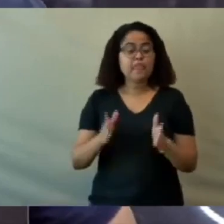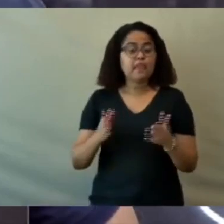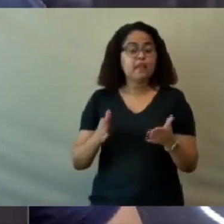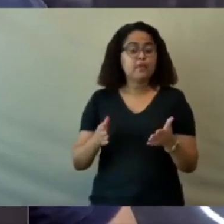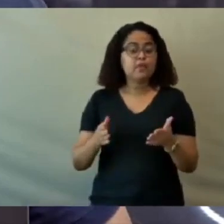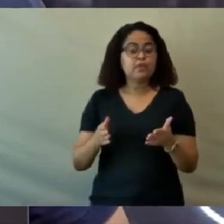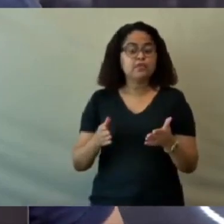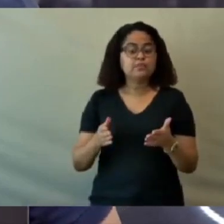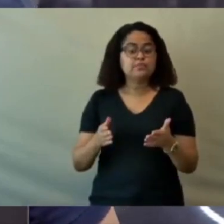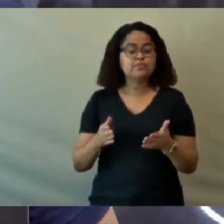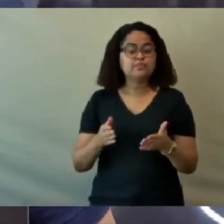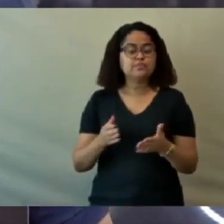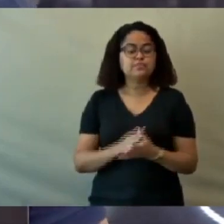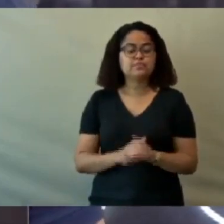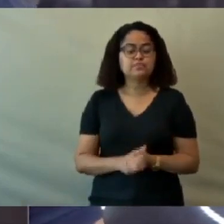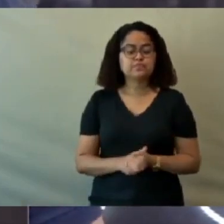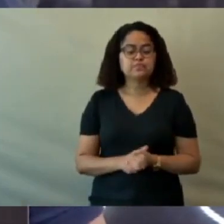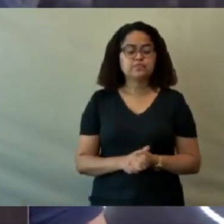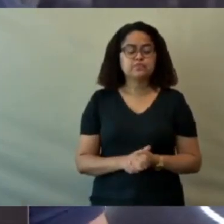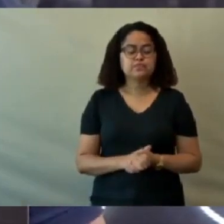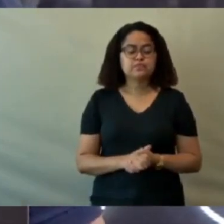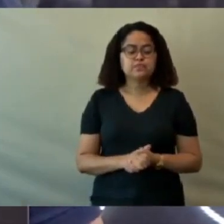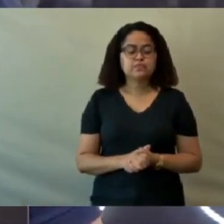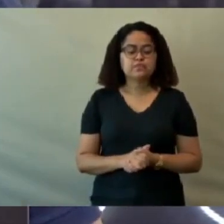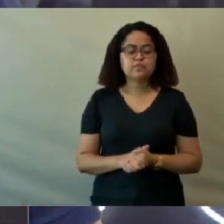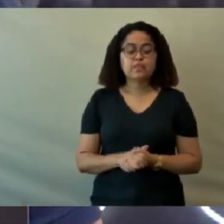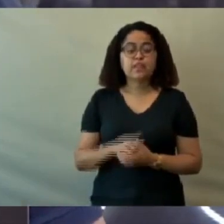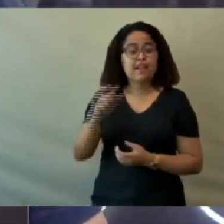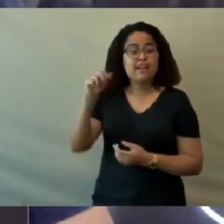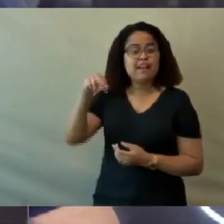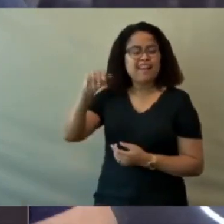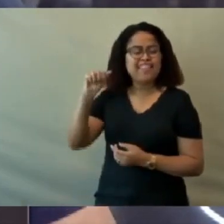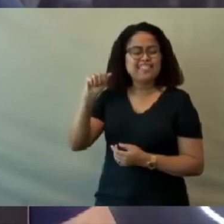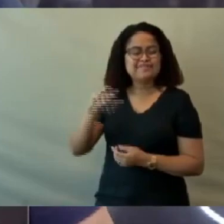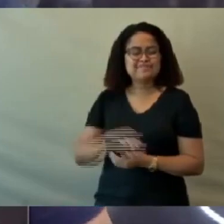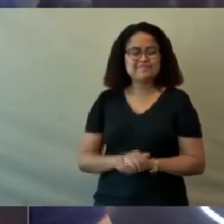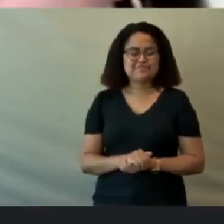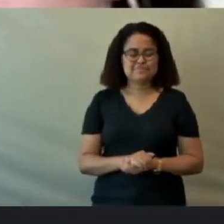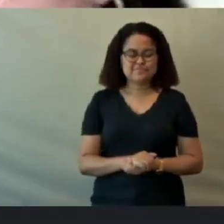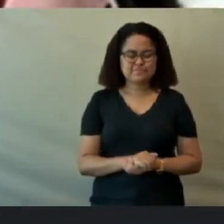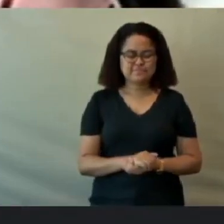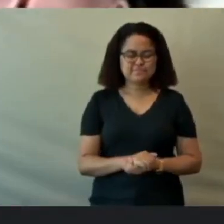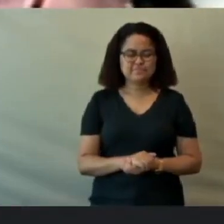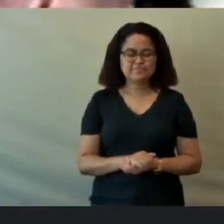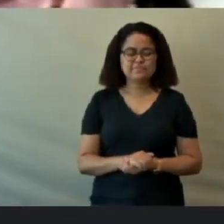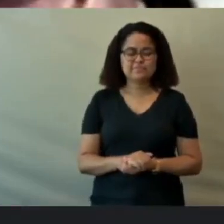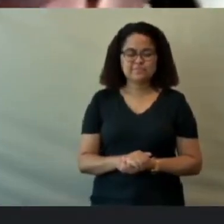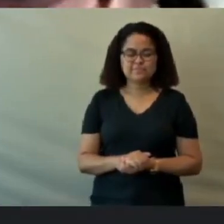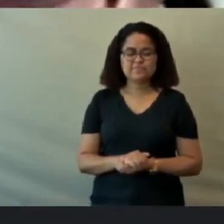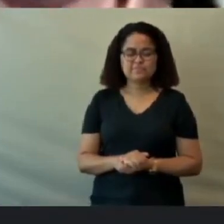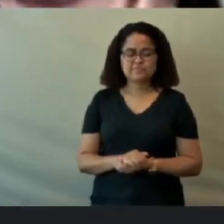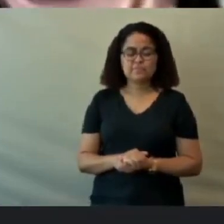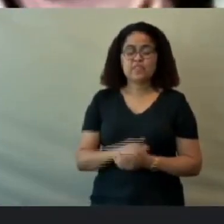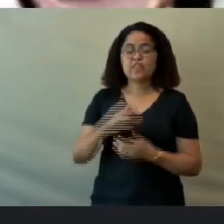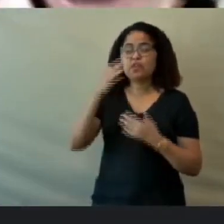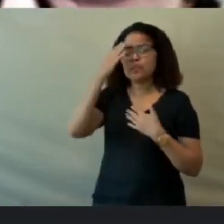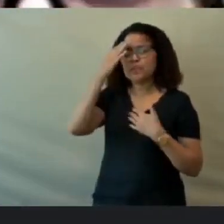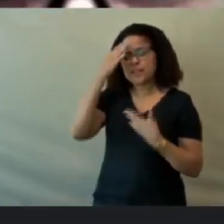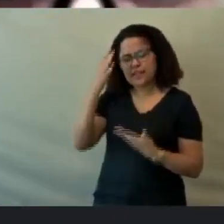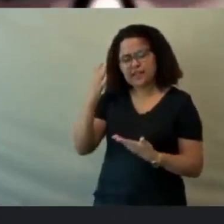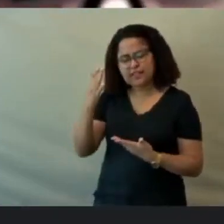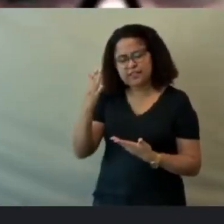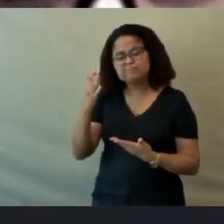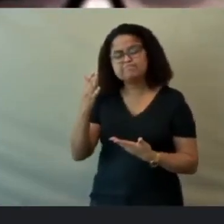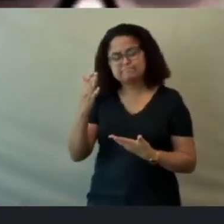deixa eu ver aqui a Ana Ana Cristina obrigada também agradecer né o